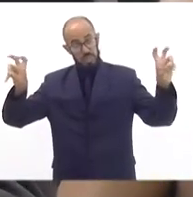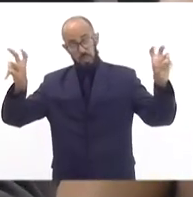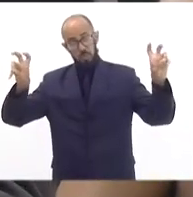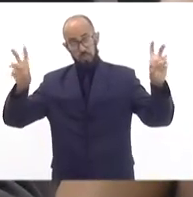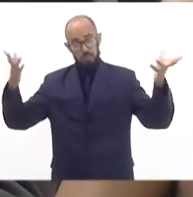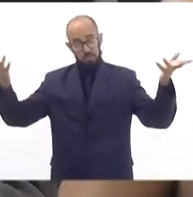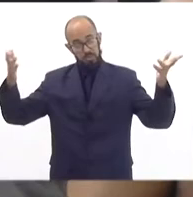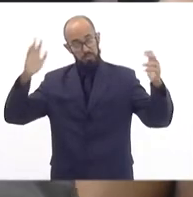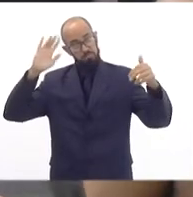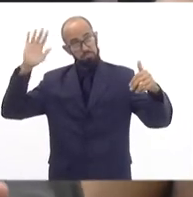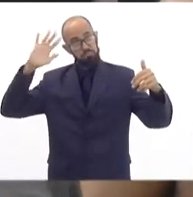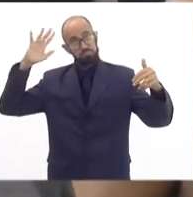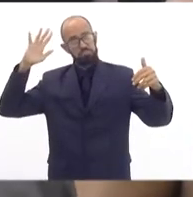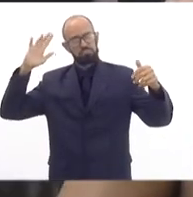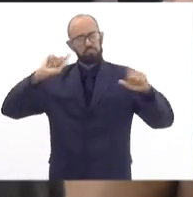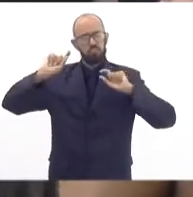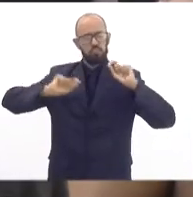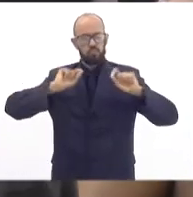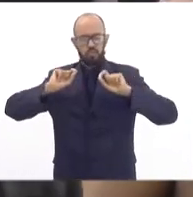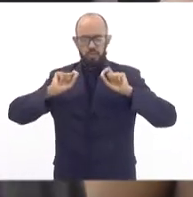deveria ter ali um volume